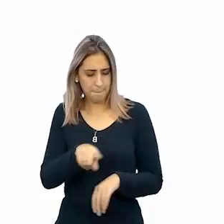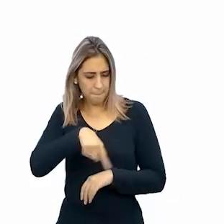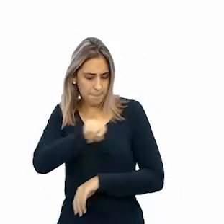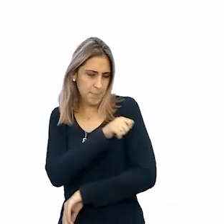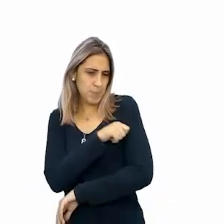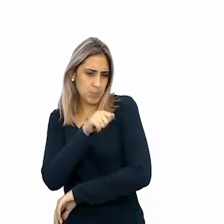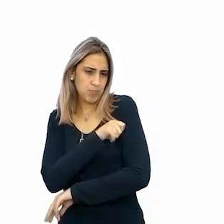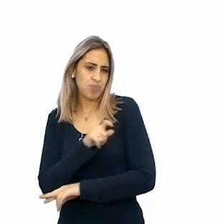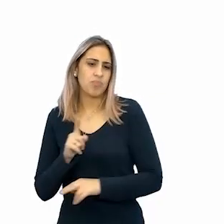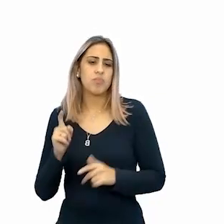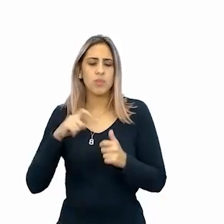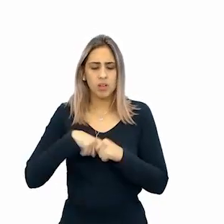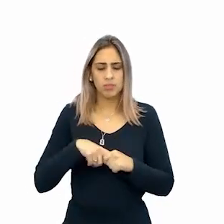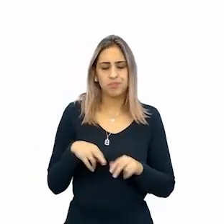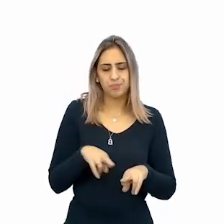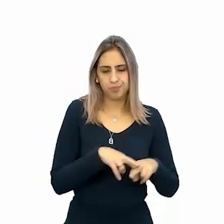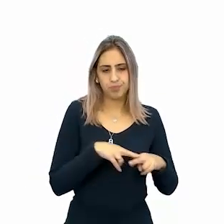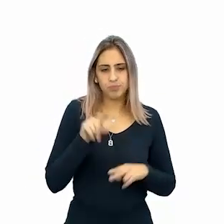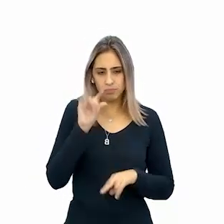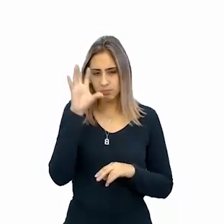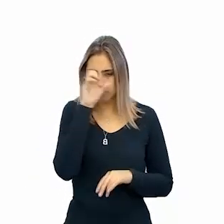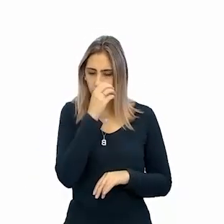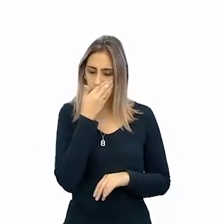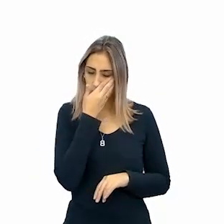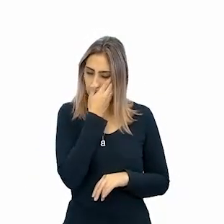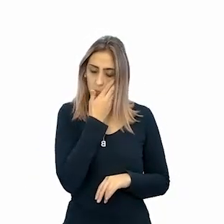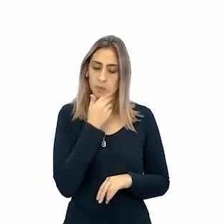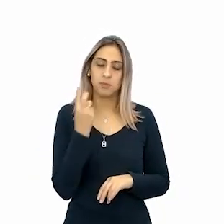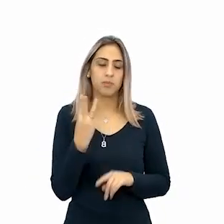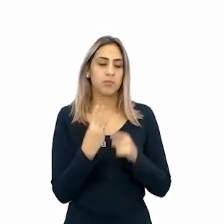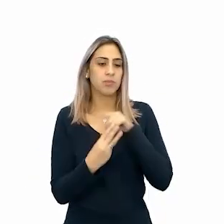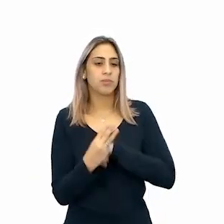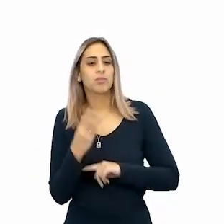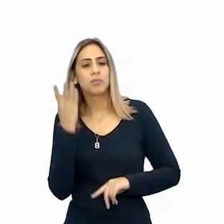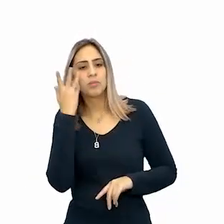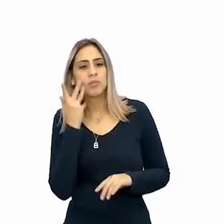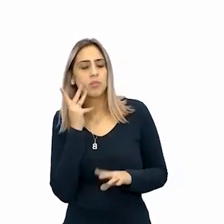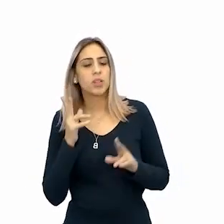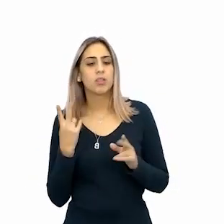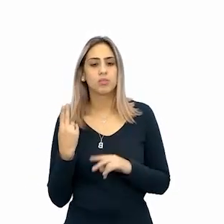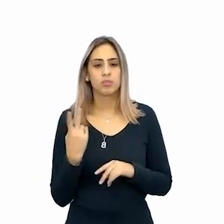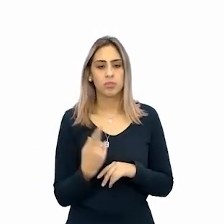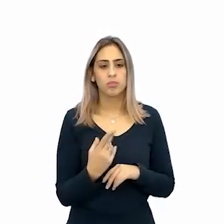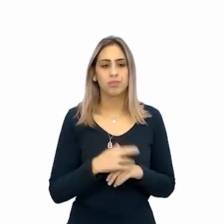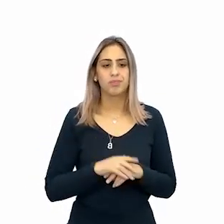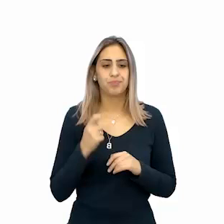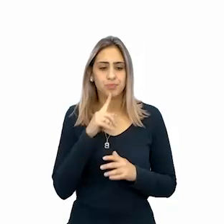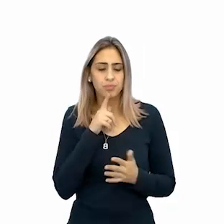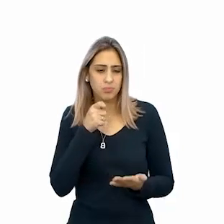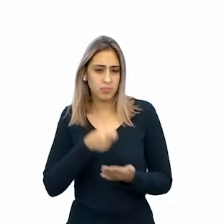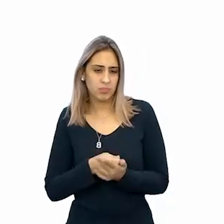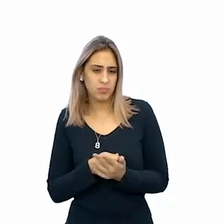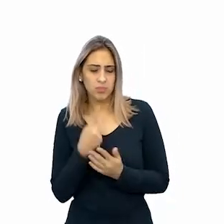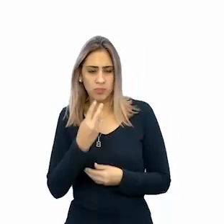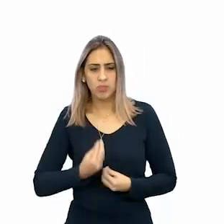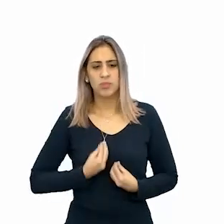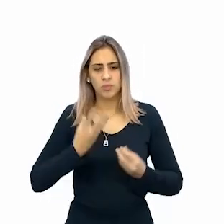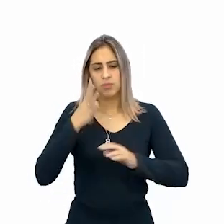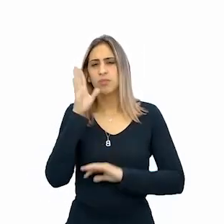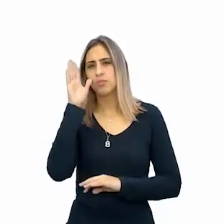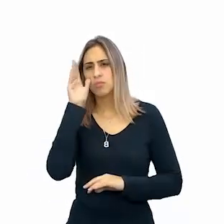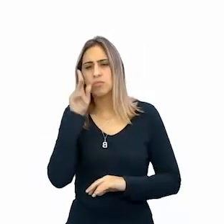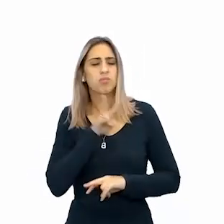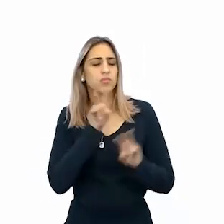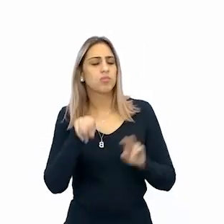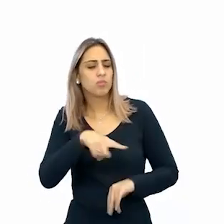estudantes retomarão o que aprenderam sobre os 3 animais e em duplas devem decidir uma informação curiosa